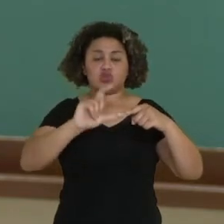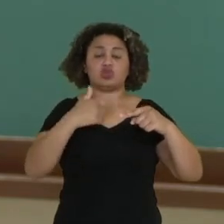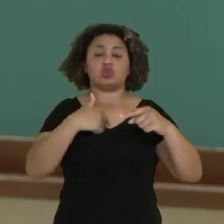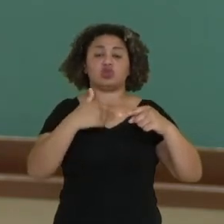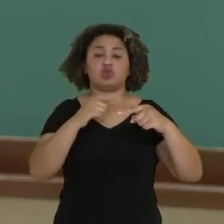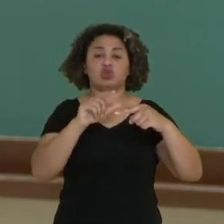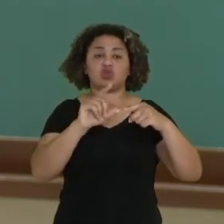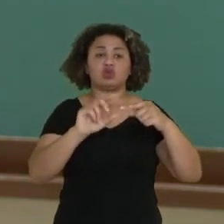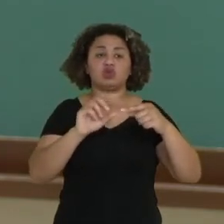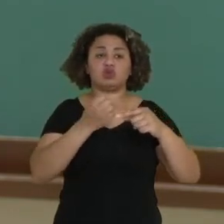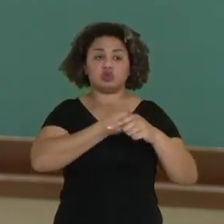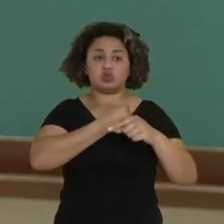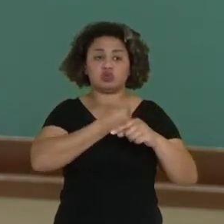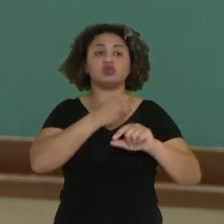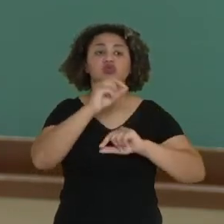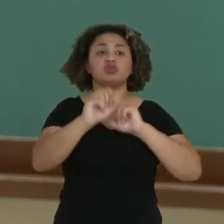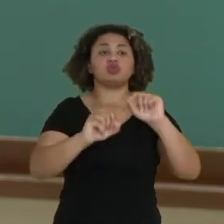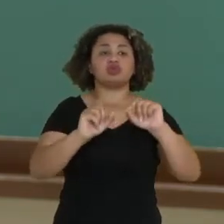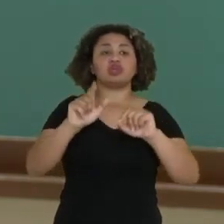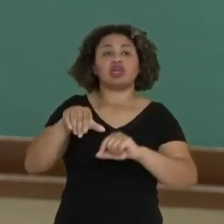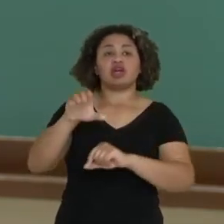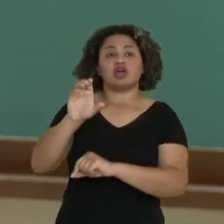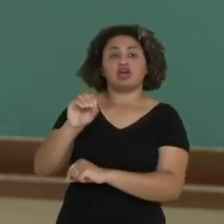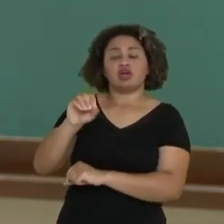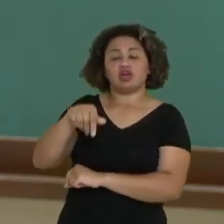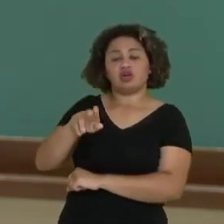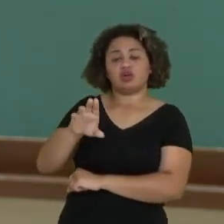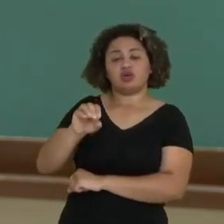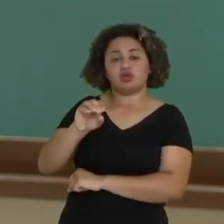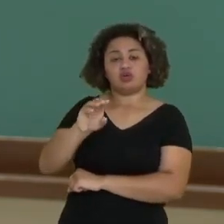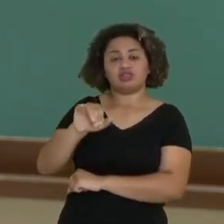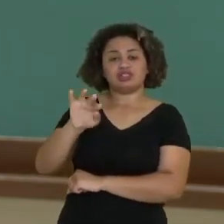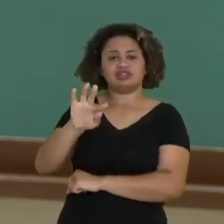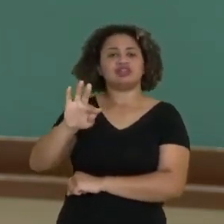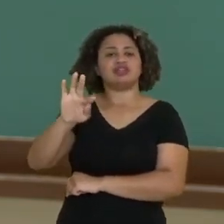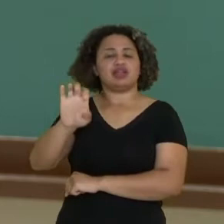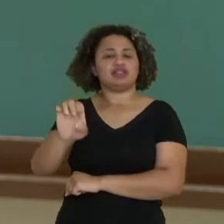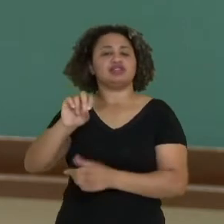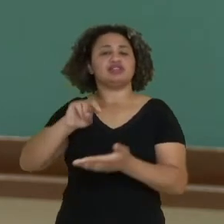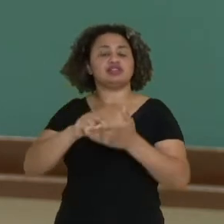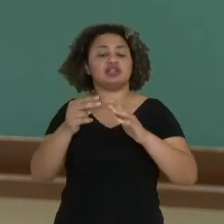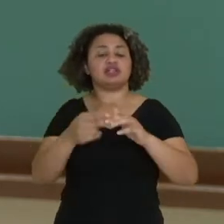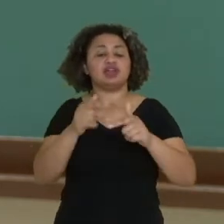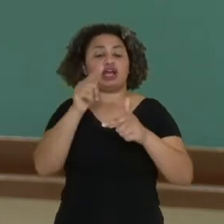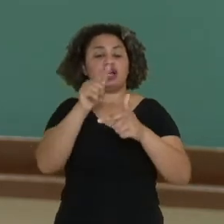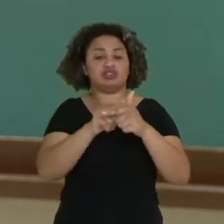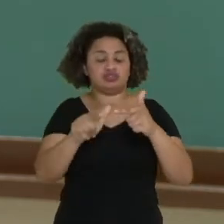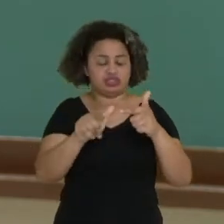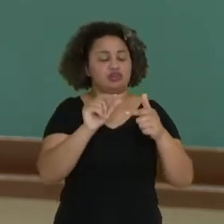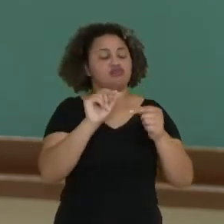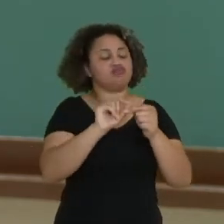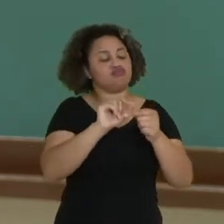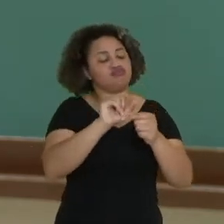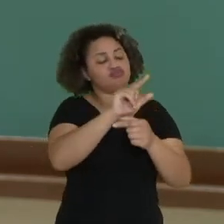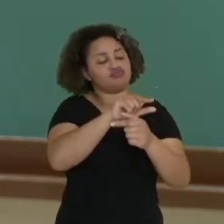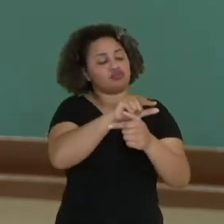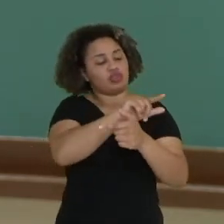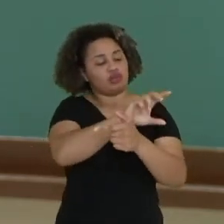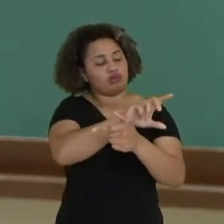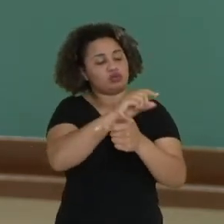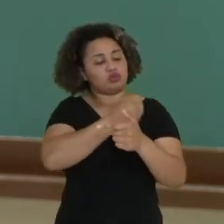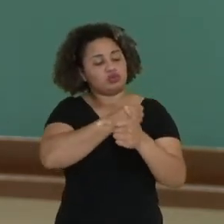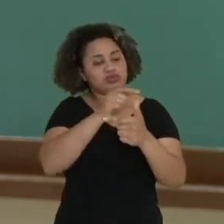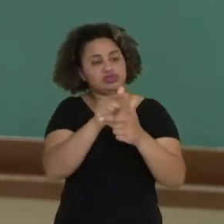o quociente? O quociente é o resultado de uma divisão. Então, razão, ela está